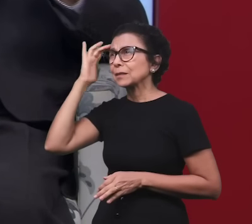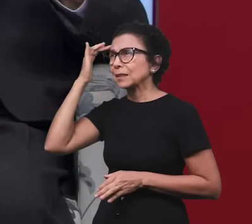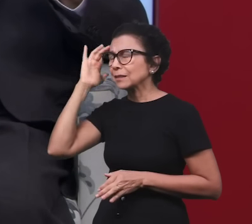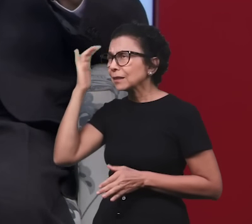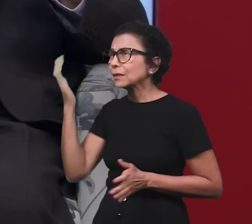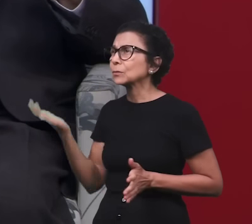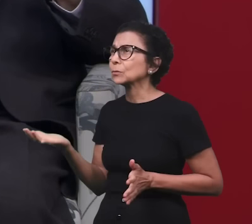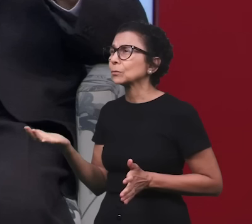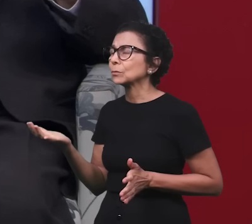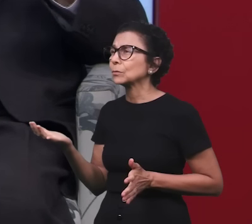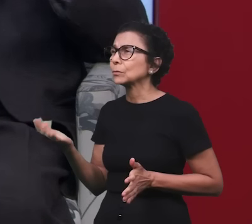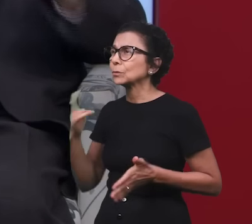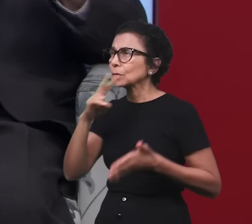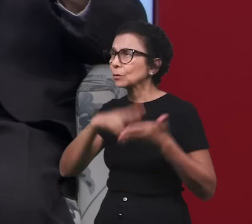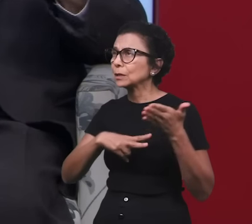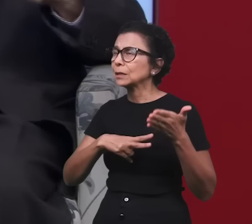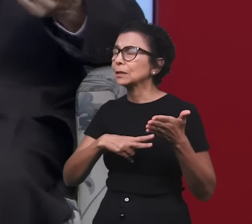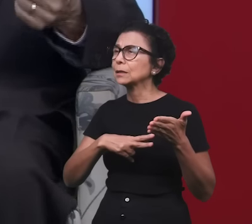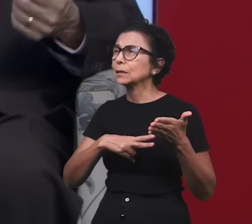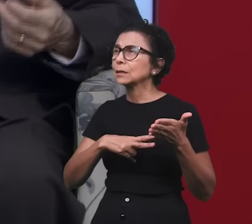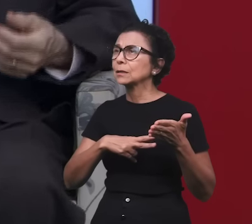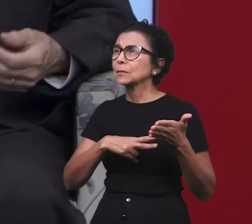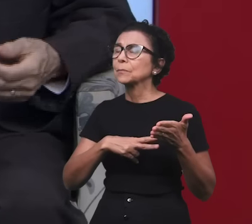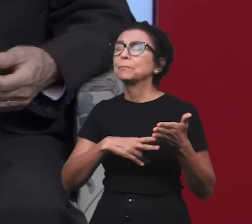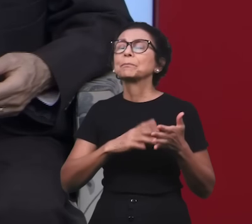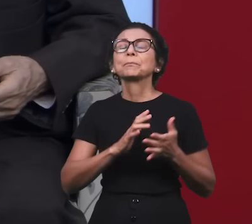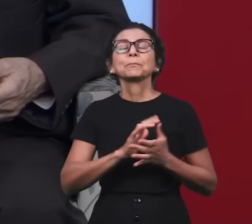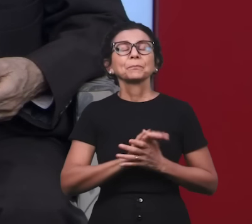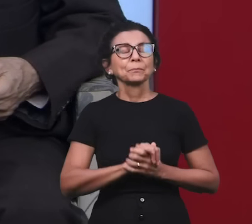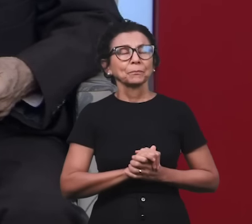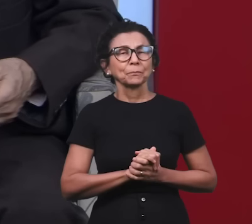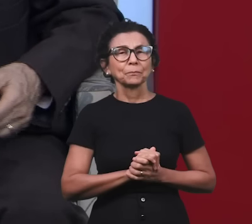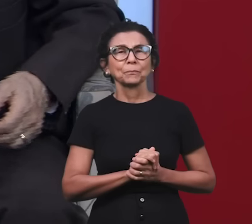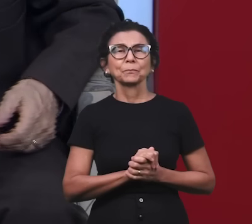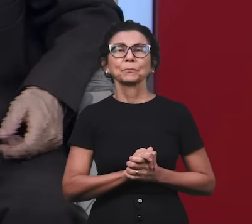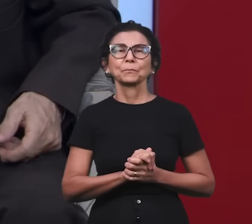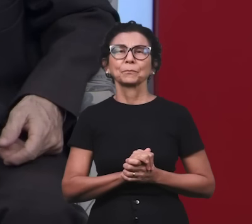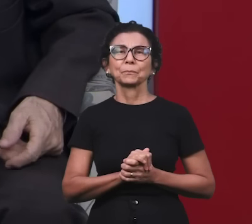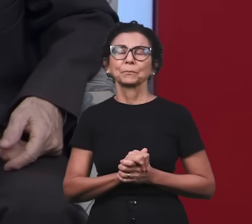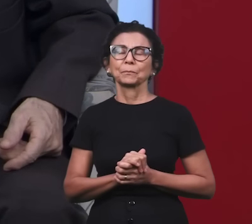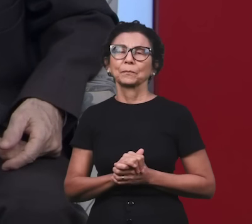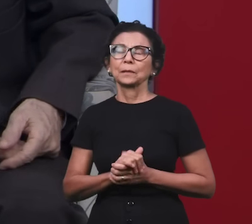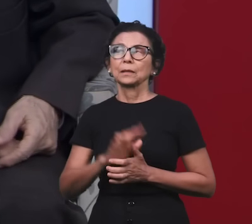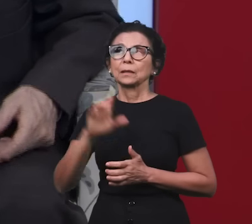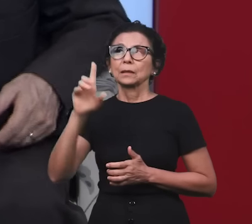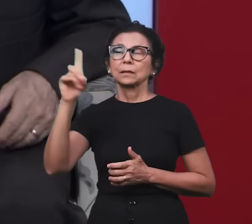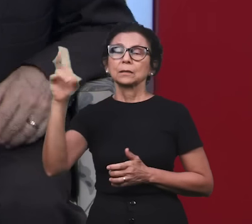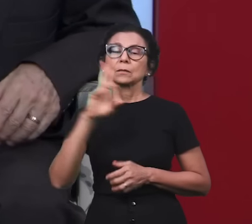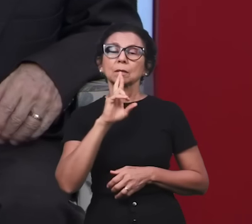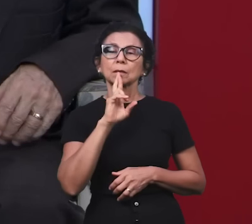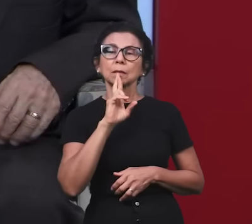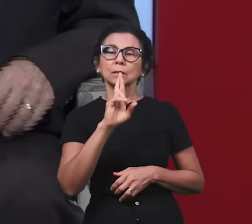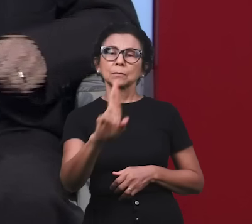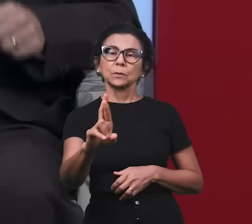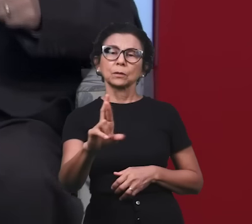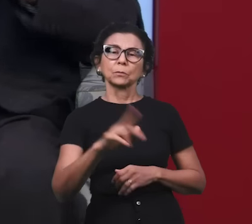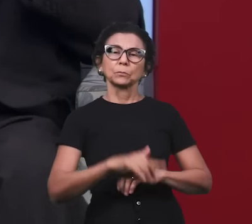E o Senhor então respondeu a Daniel.